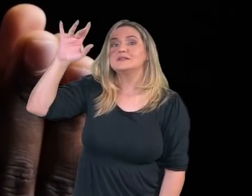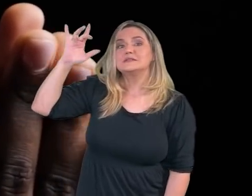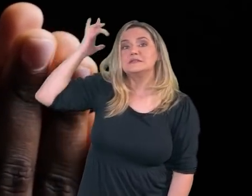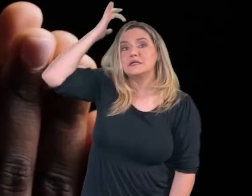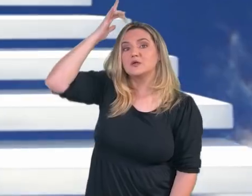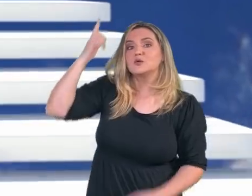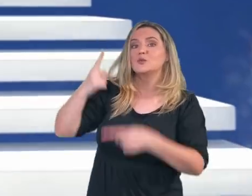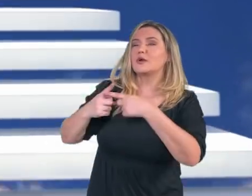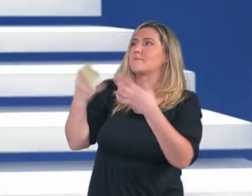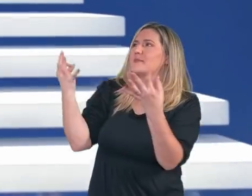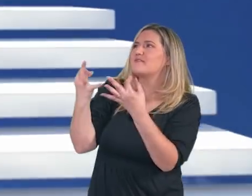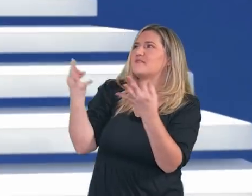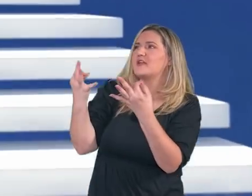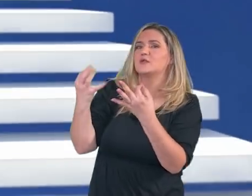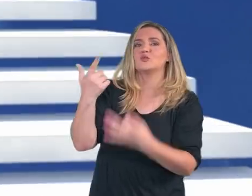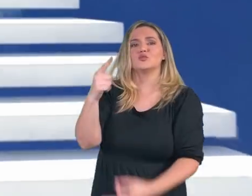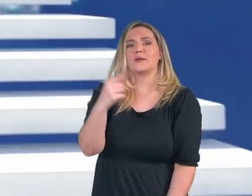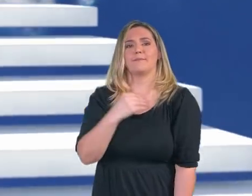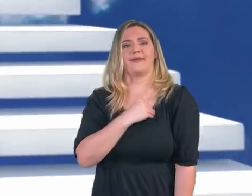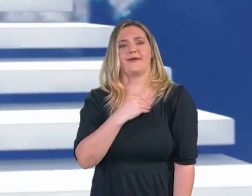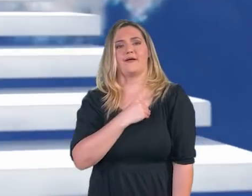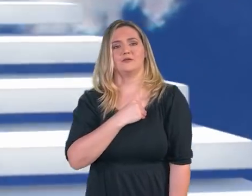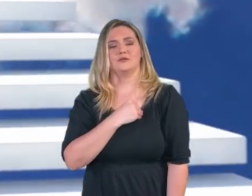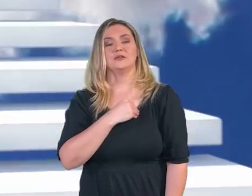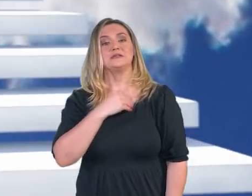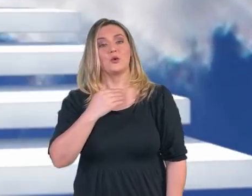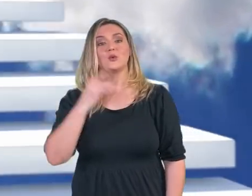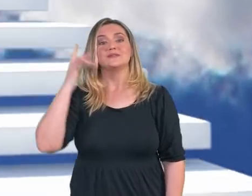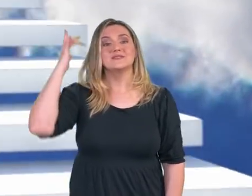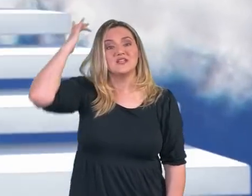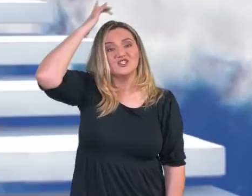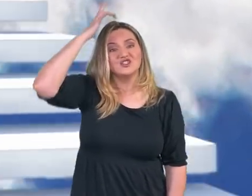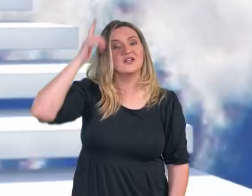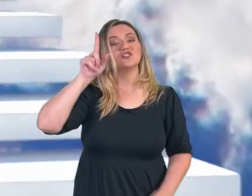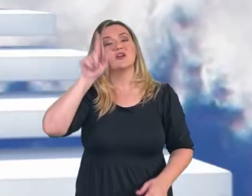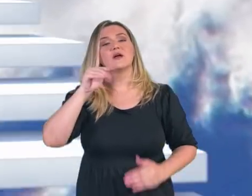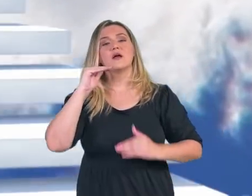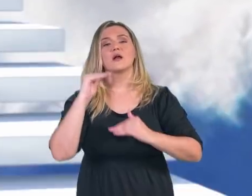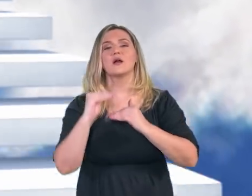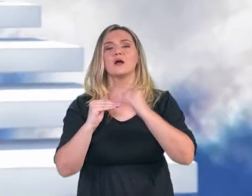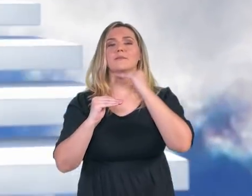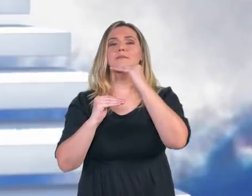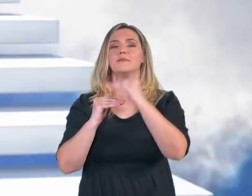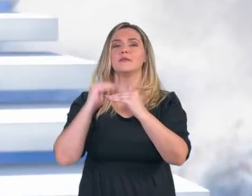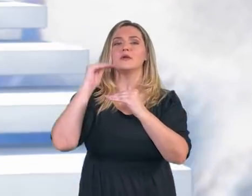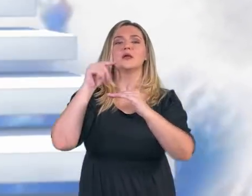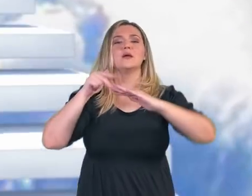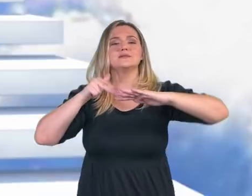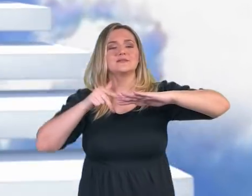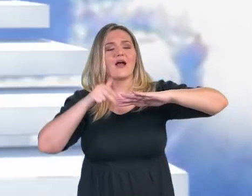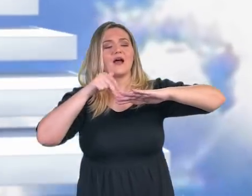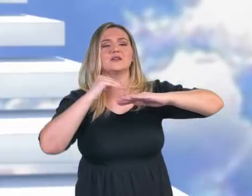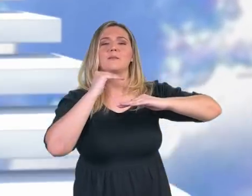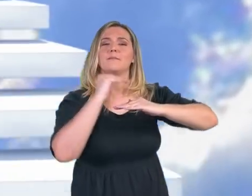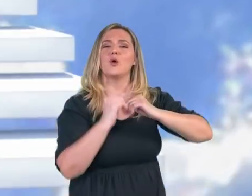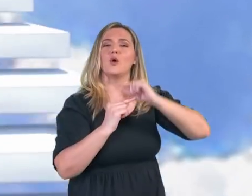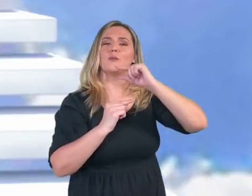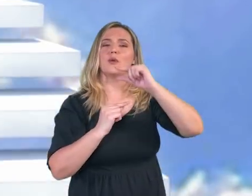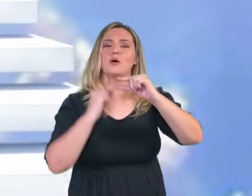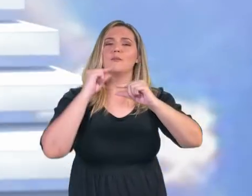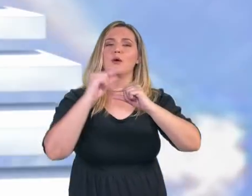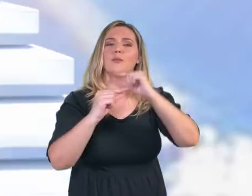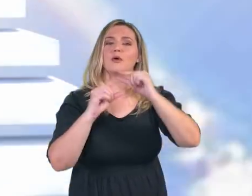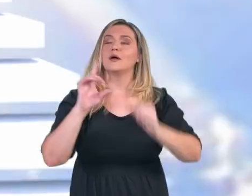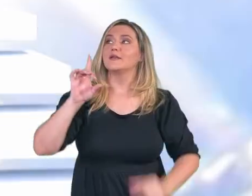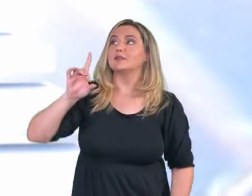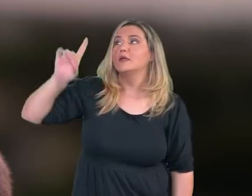sem pecado. Santidade, portanto, é um caminho constante rumo a um Deus perfeito, puro, que não pode ser